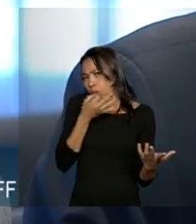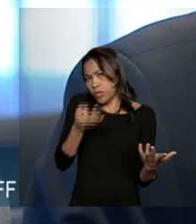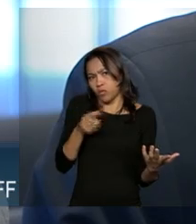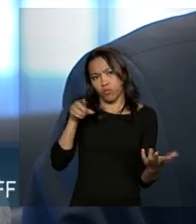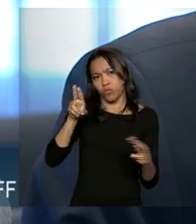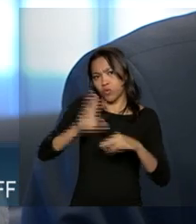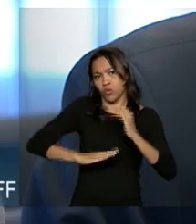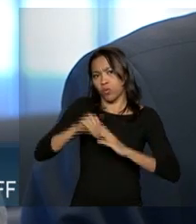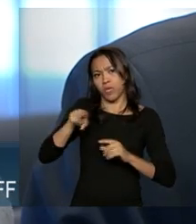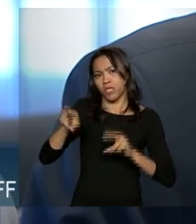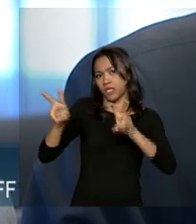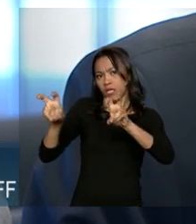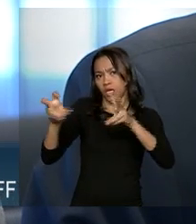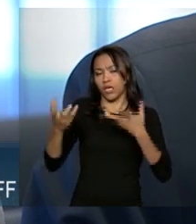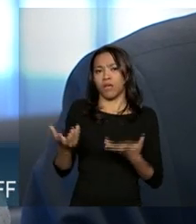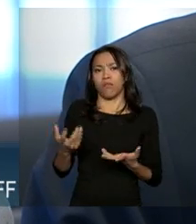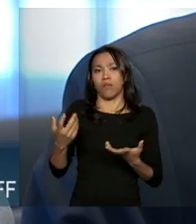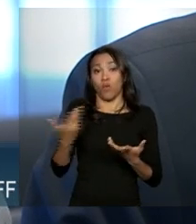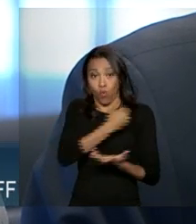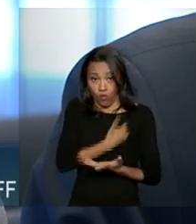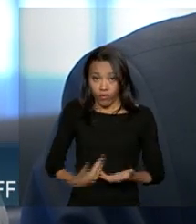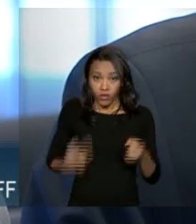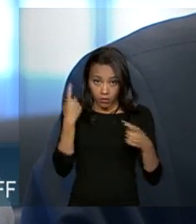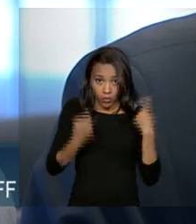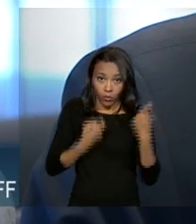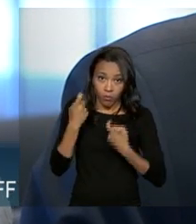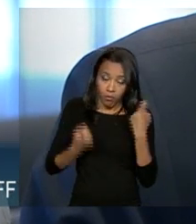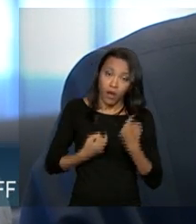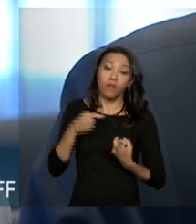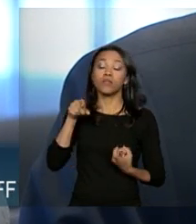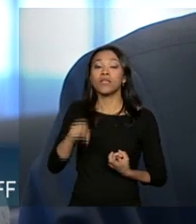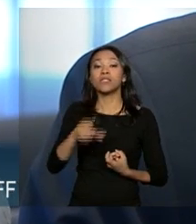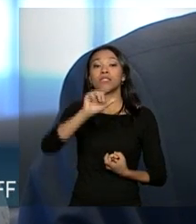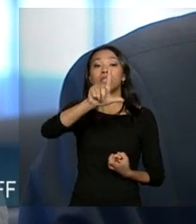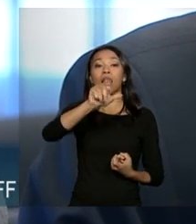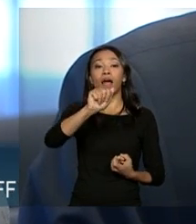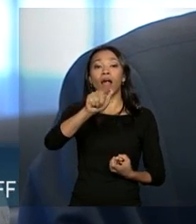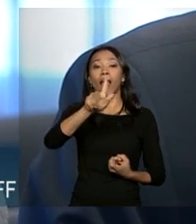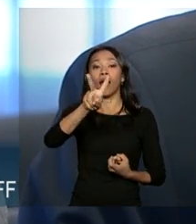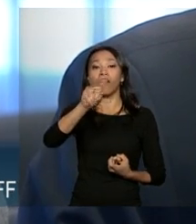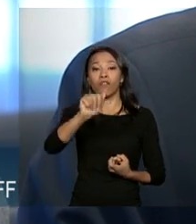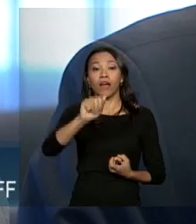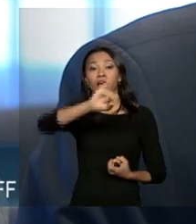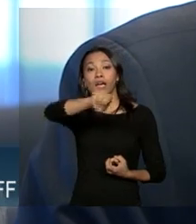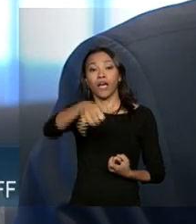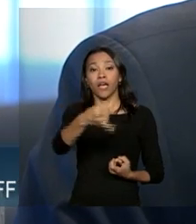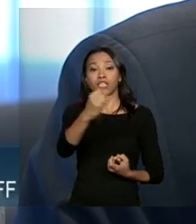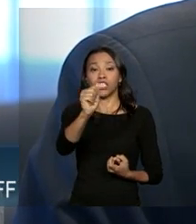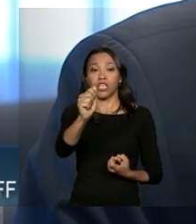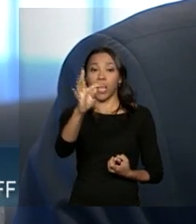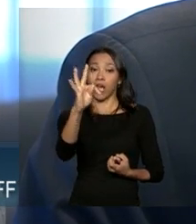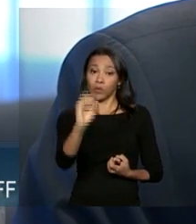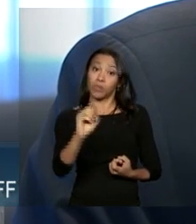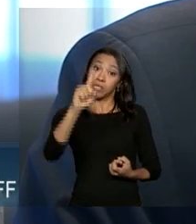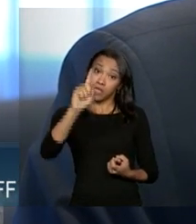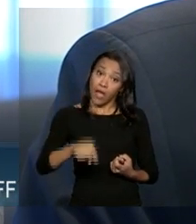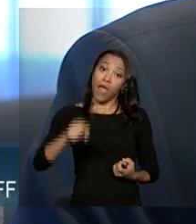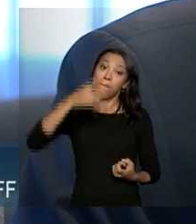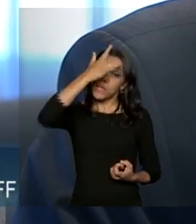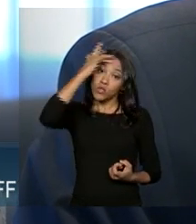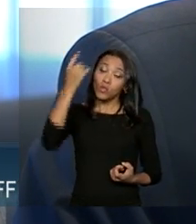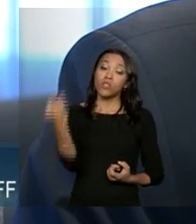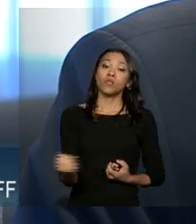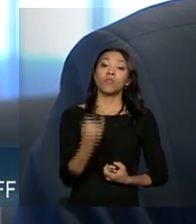O Planalto está preocupado com os desdobramentos da Operação Lava Jato, atingindo figuras históricas do PT, causa algum tipo de constrangimento?